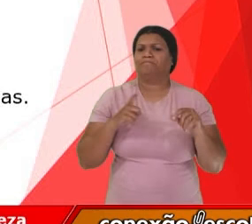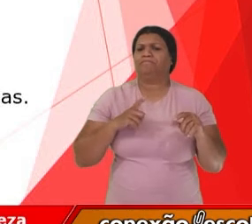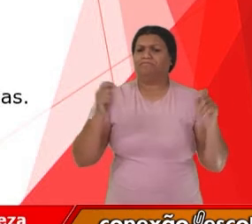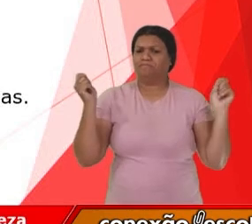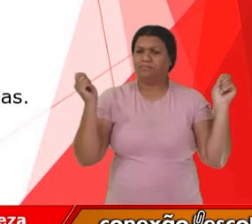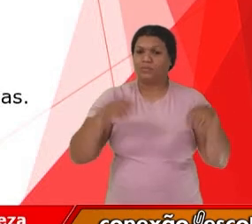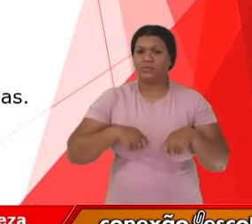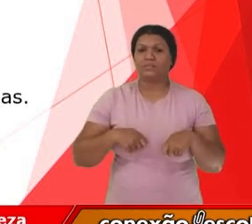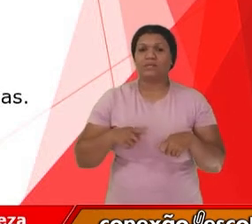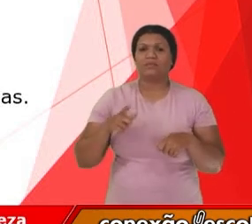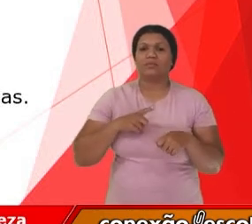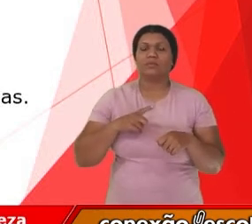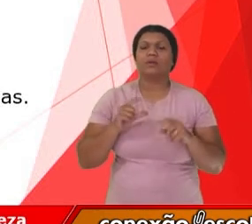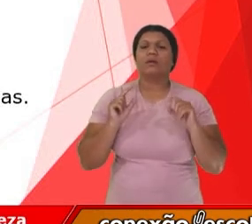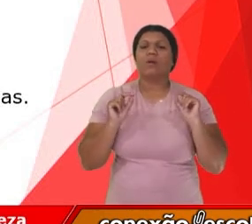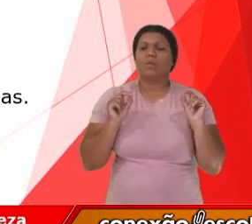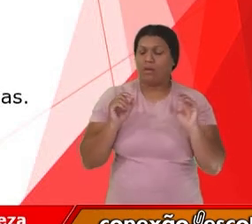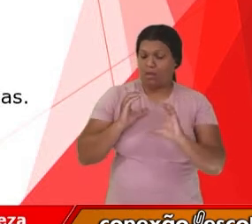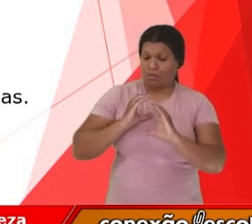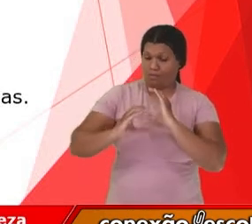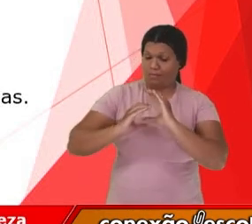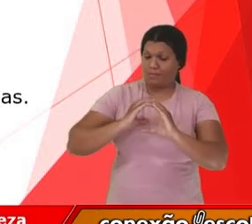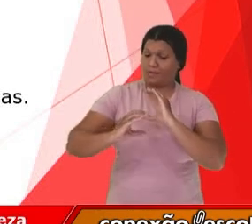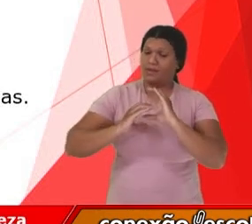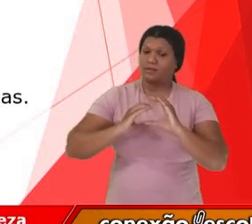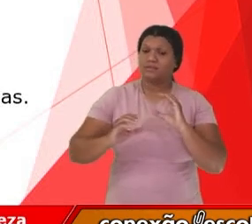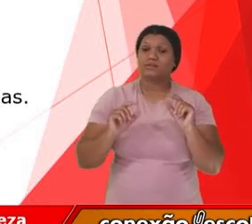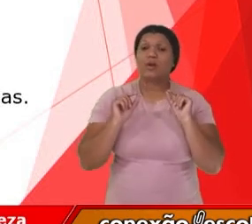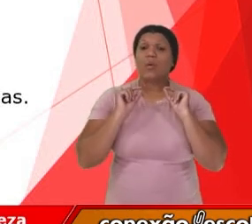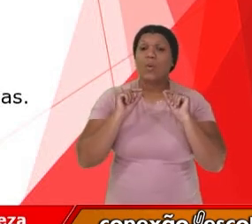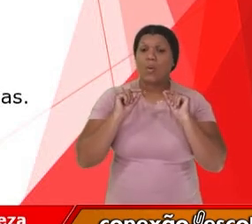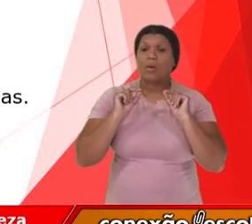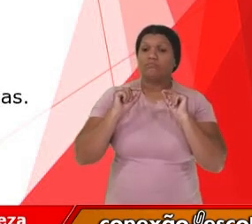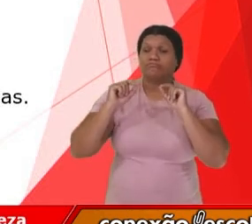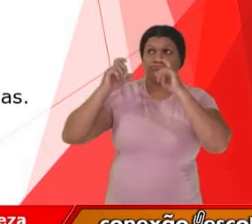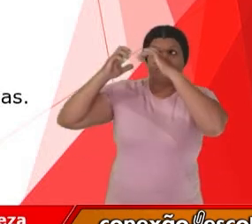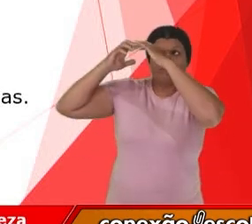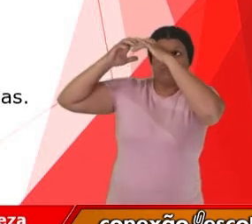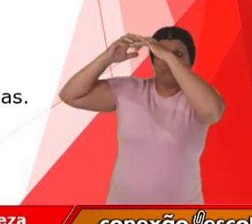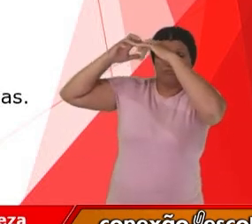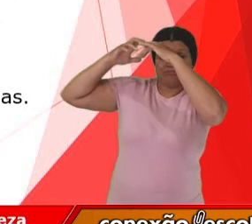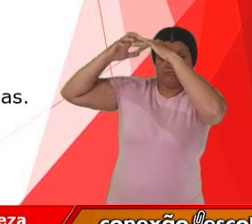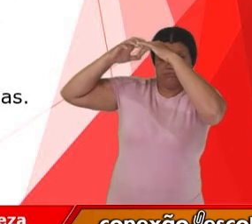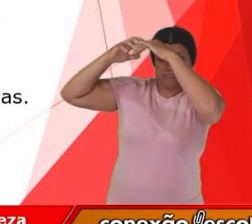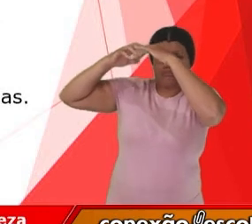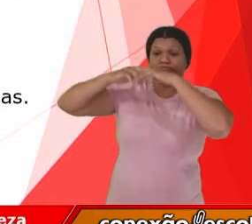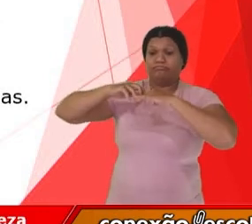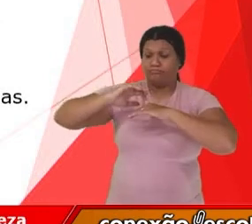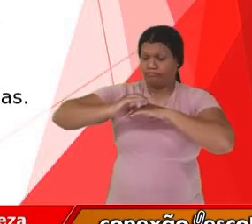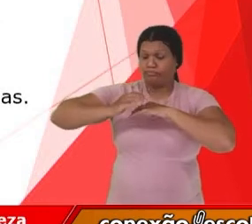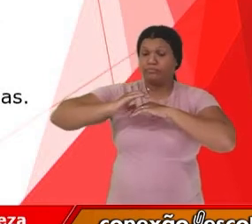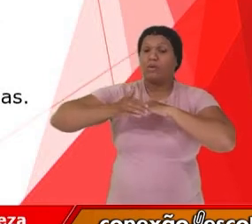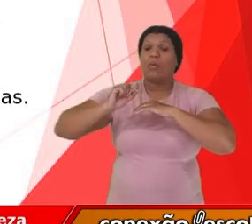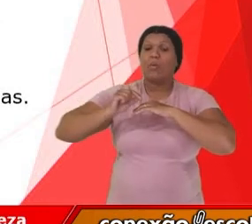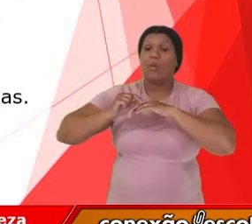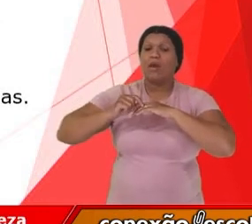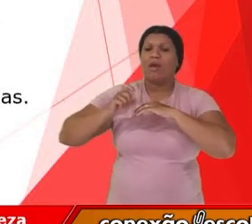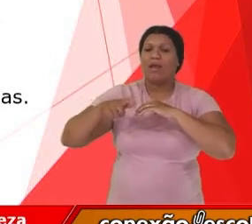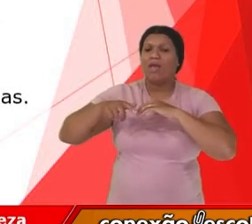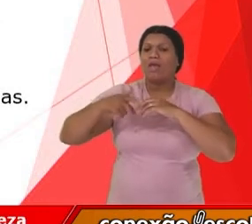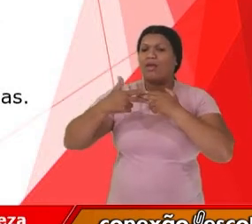de estabelecer uma comunicação entre o encéfalo e os órgãos efetores, que são aqueles órgãos